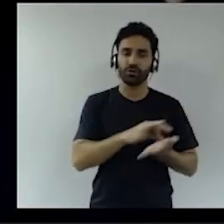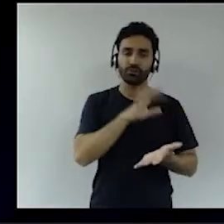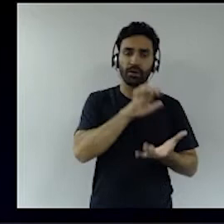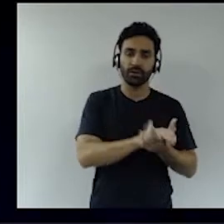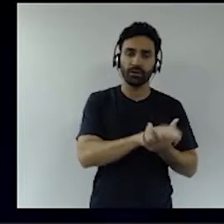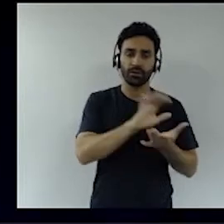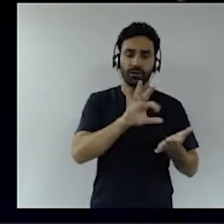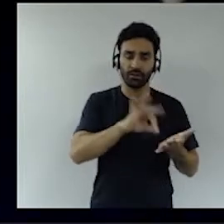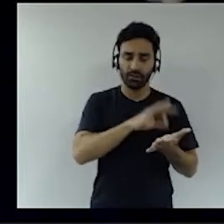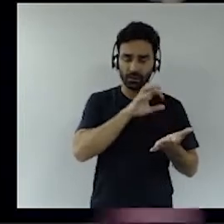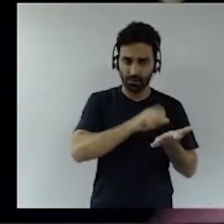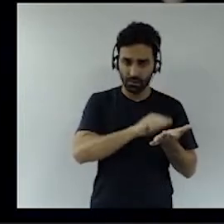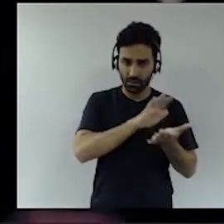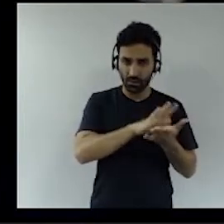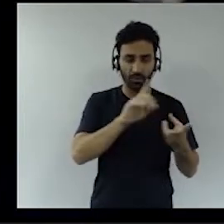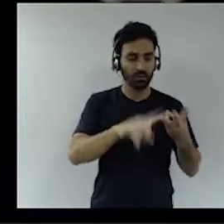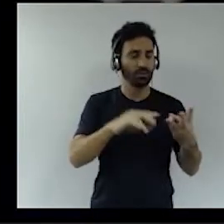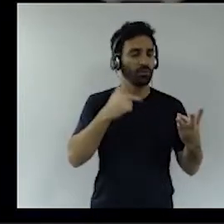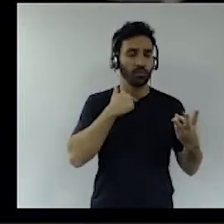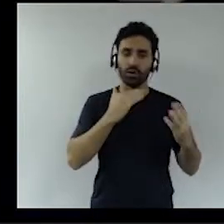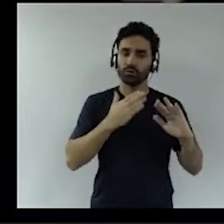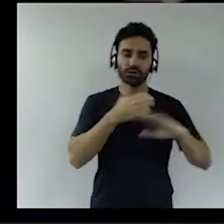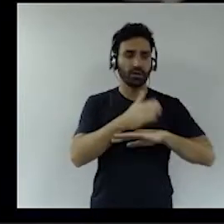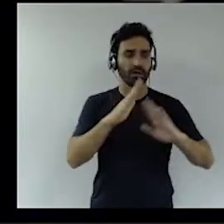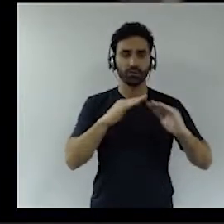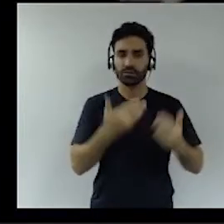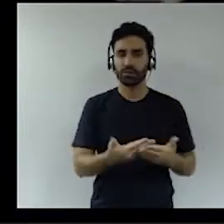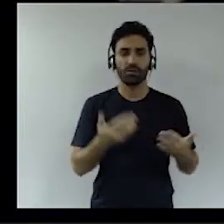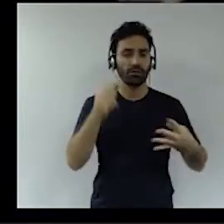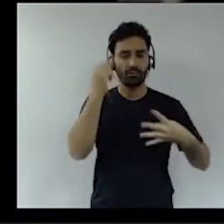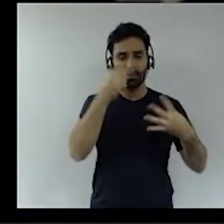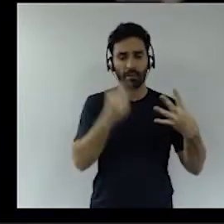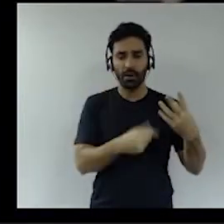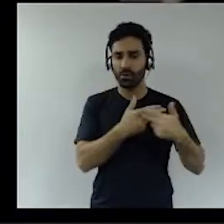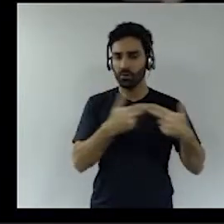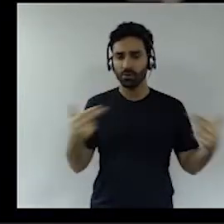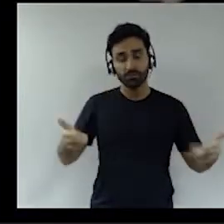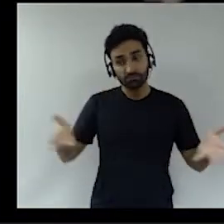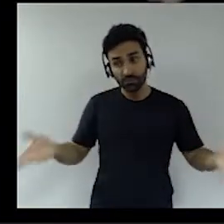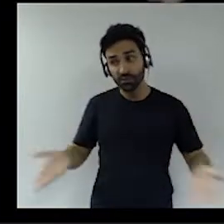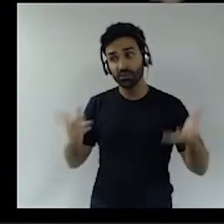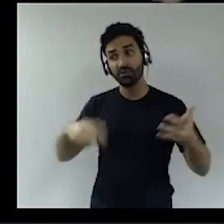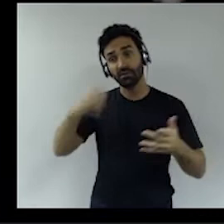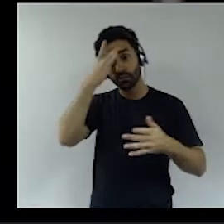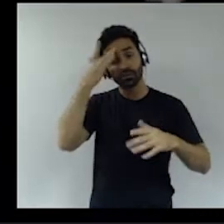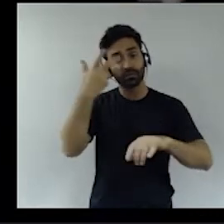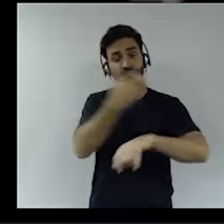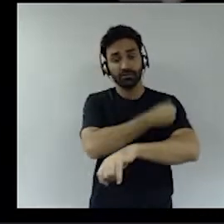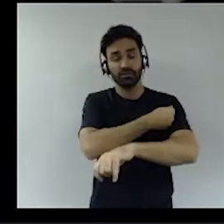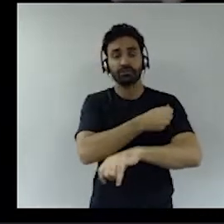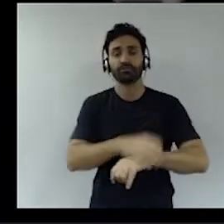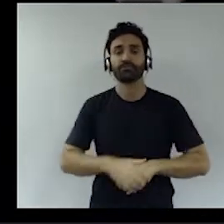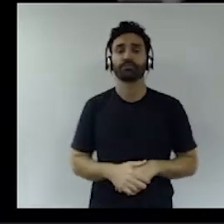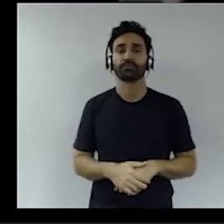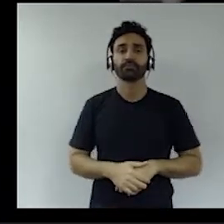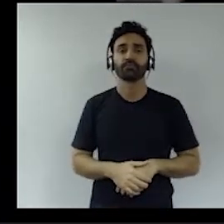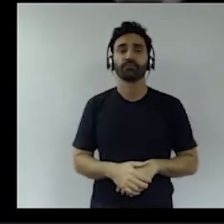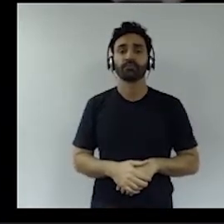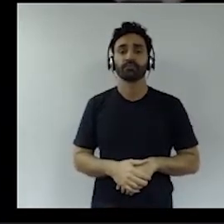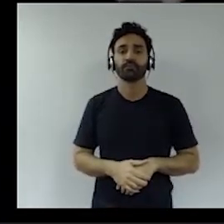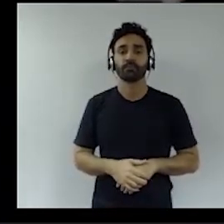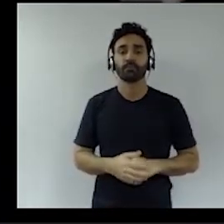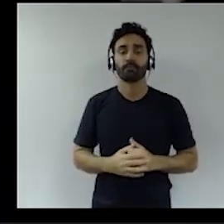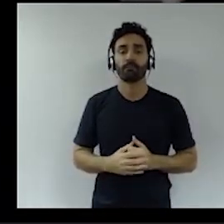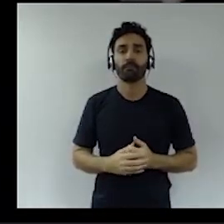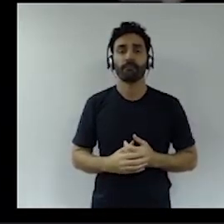em estabelecimentos de ensino, medidas para incentivar a vacinação, que, a nosso sentir hoje, seria uma coisa trivial,